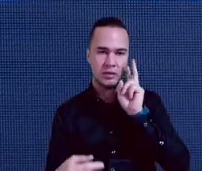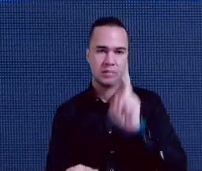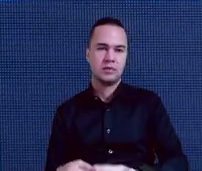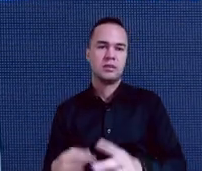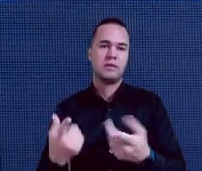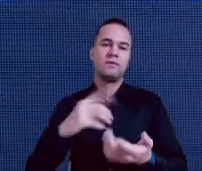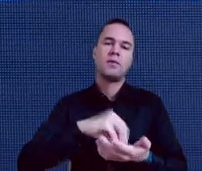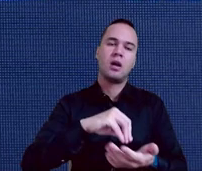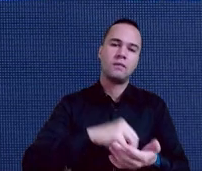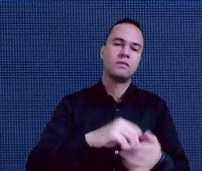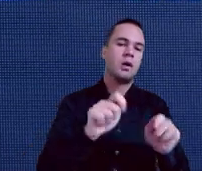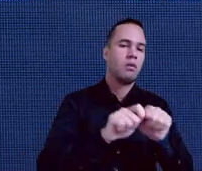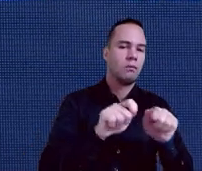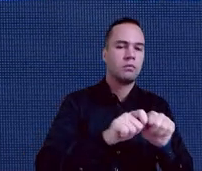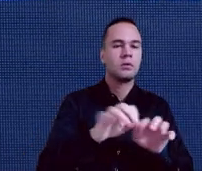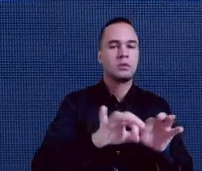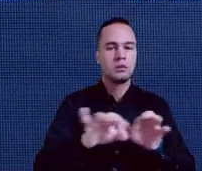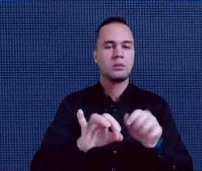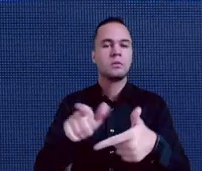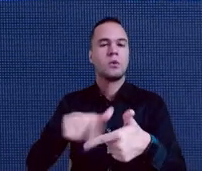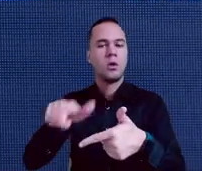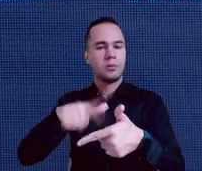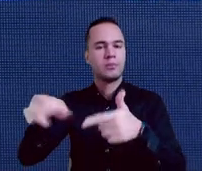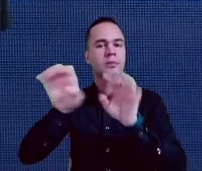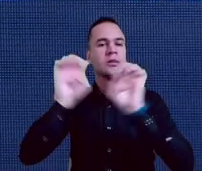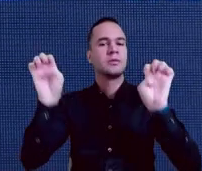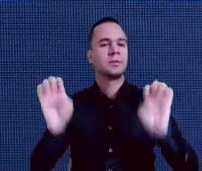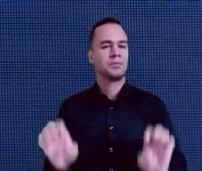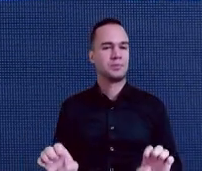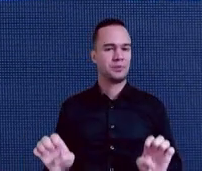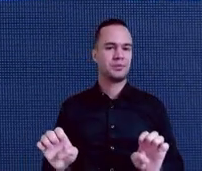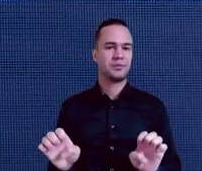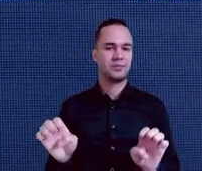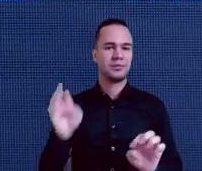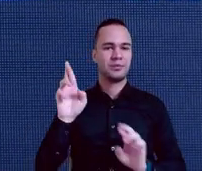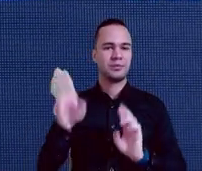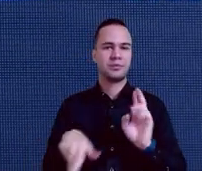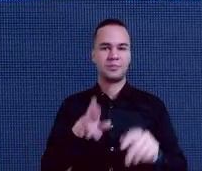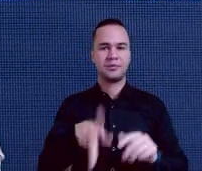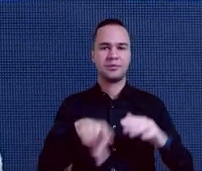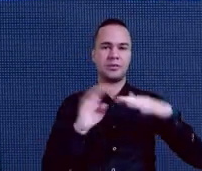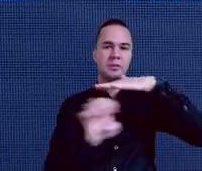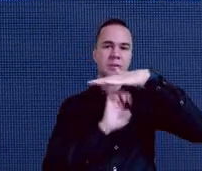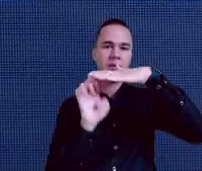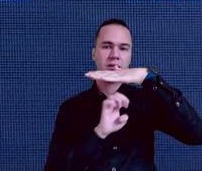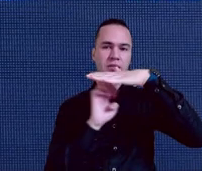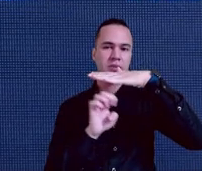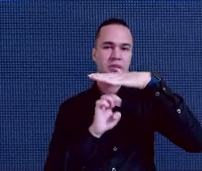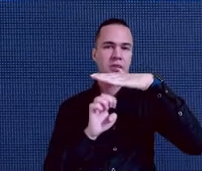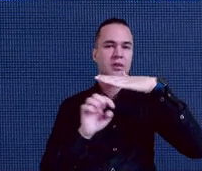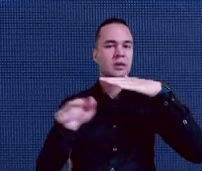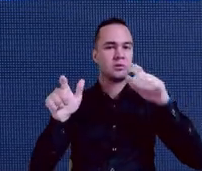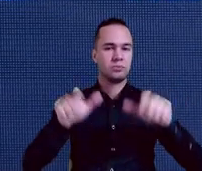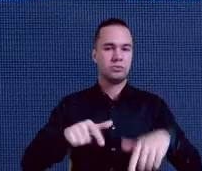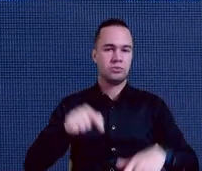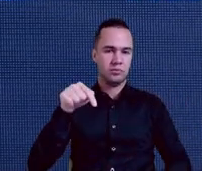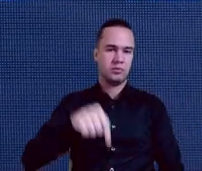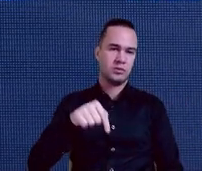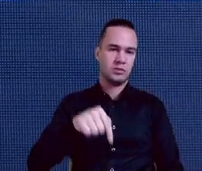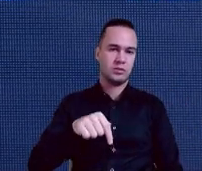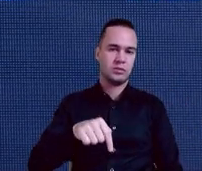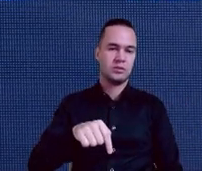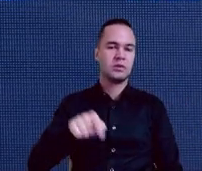os problemas estruturais das diferentes indústrias dessa região o vento